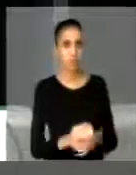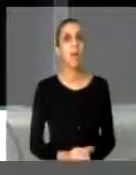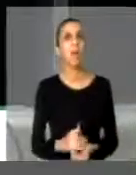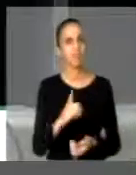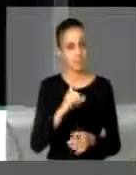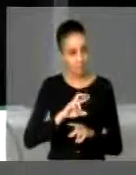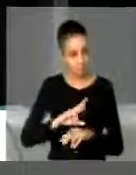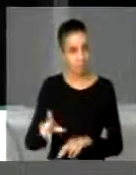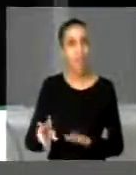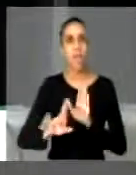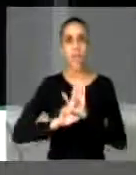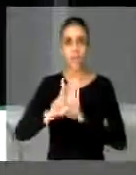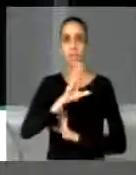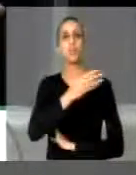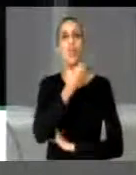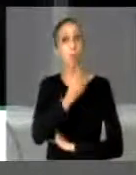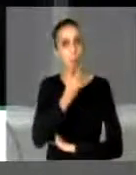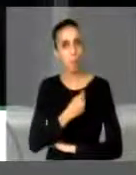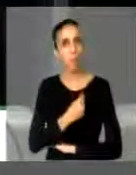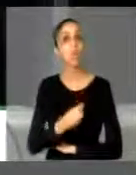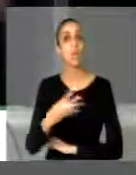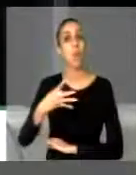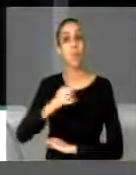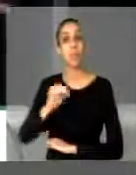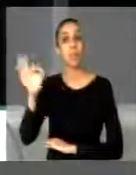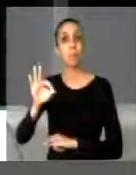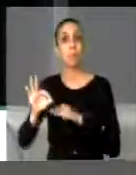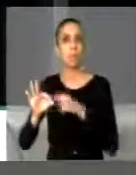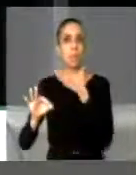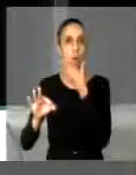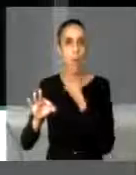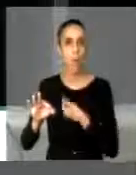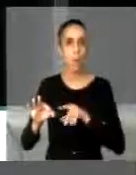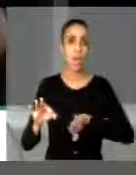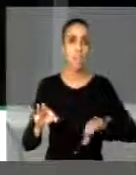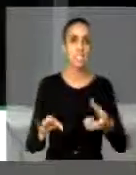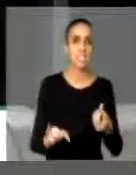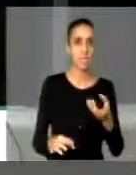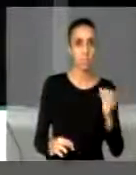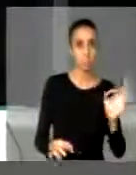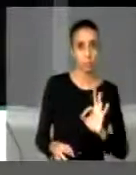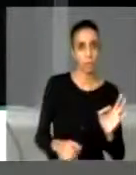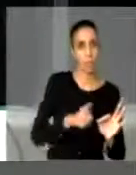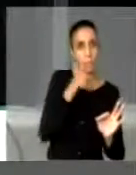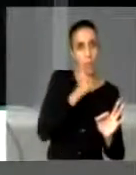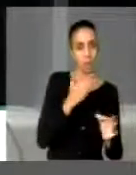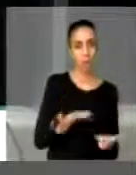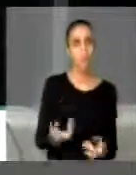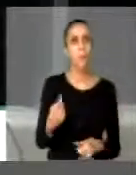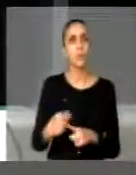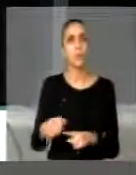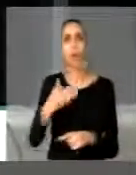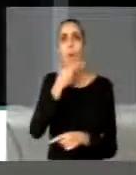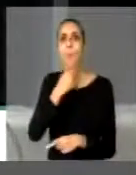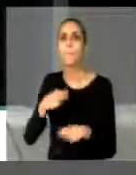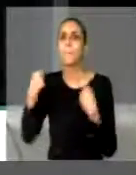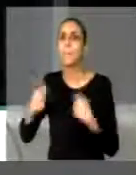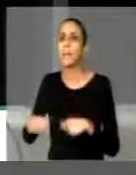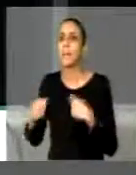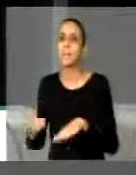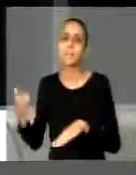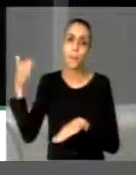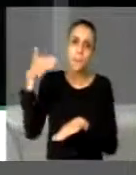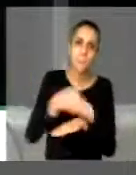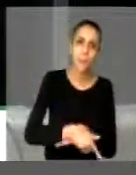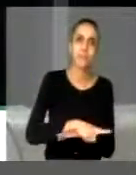delegados homens no percentual de 40%, 160% das mulheres, porque nós queremos que os homens estejam incorporados